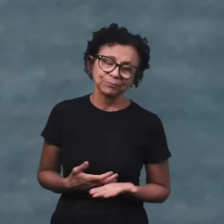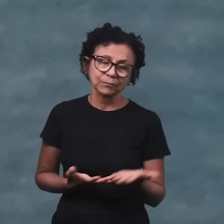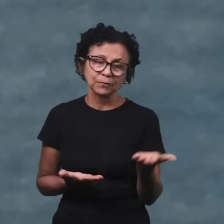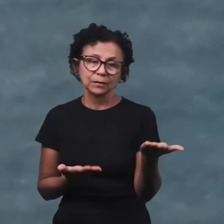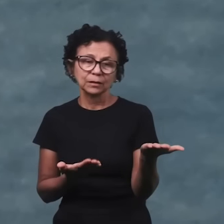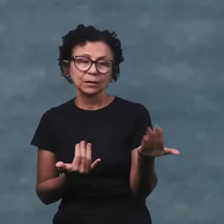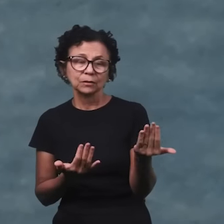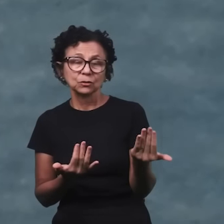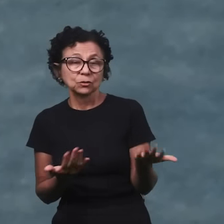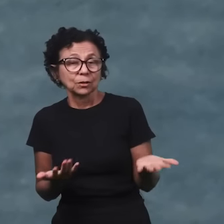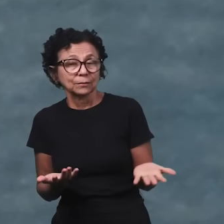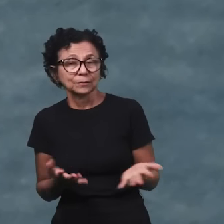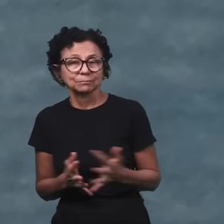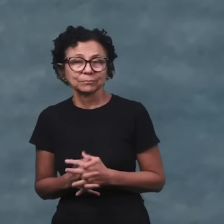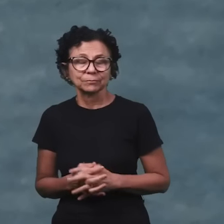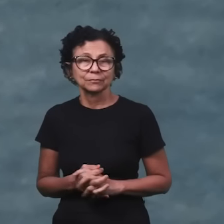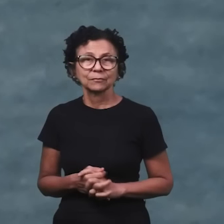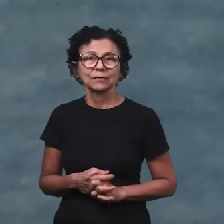aliás, é uma situação